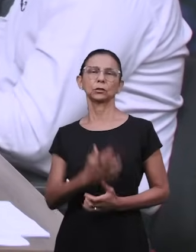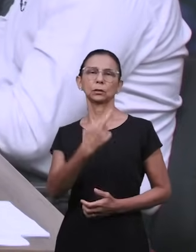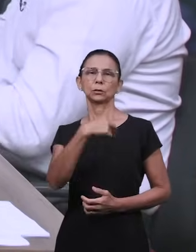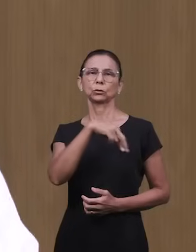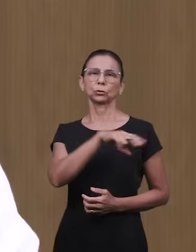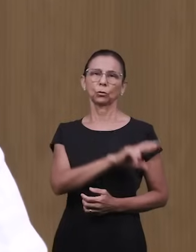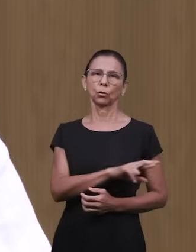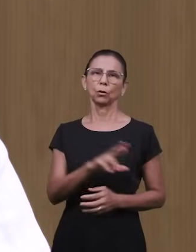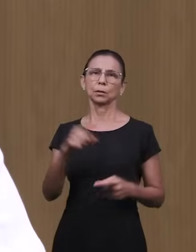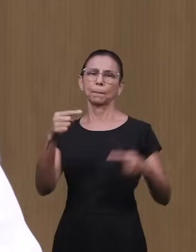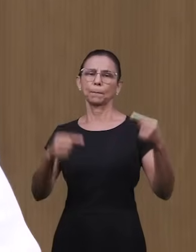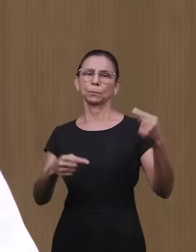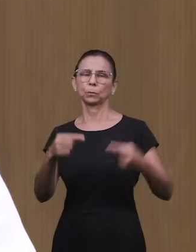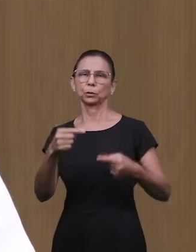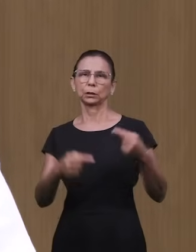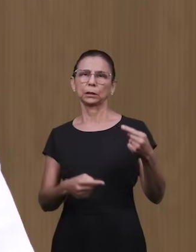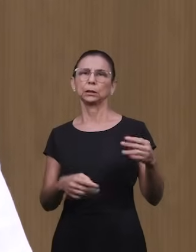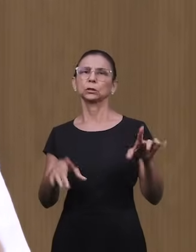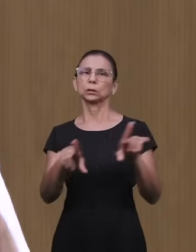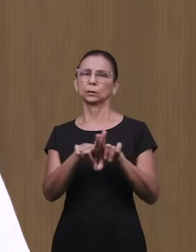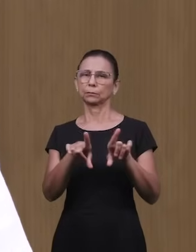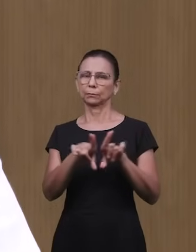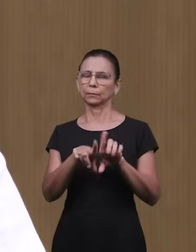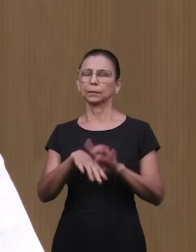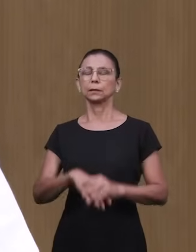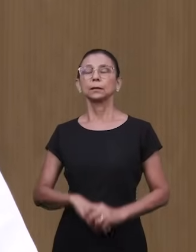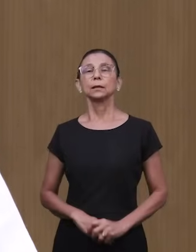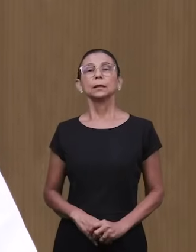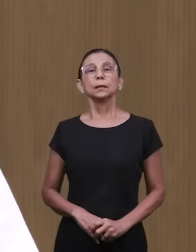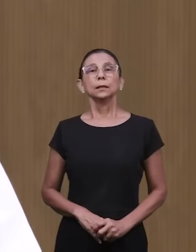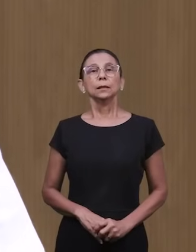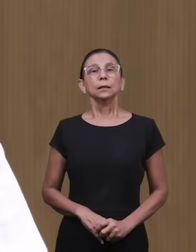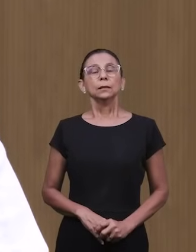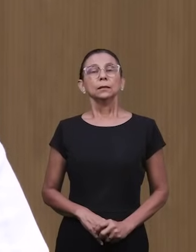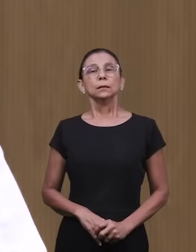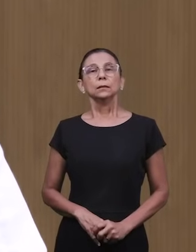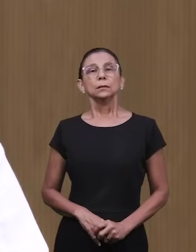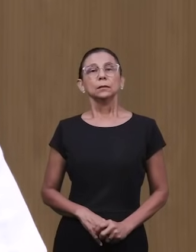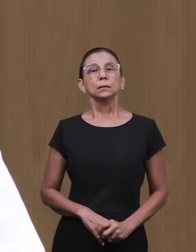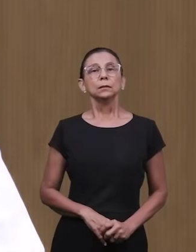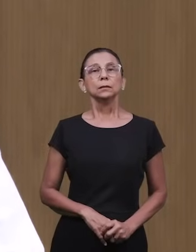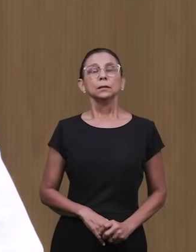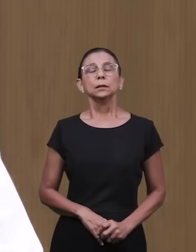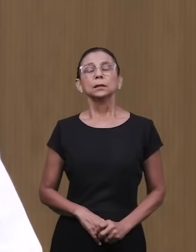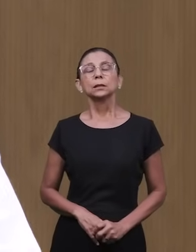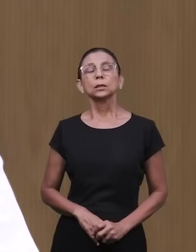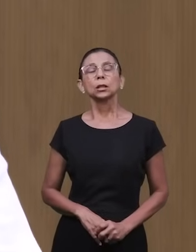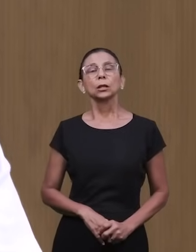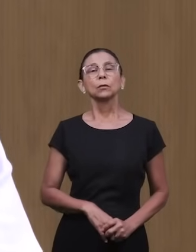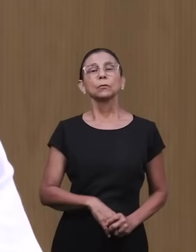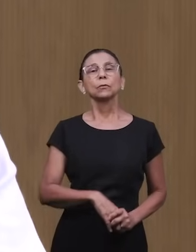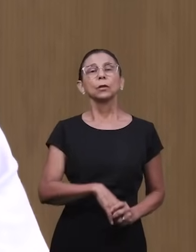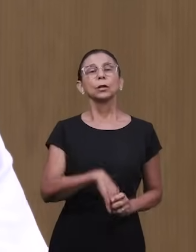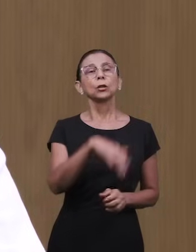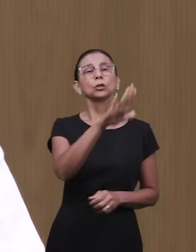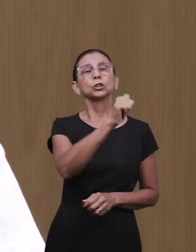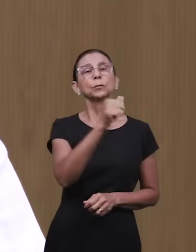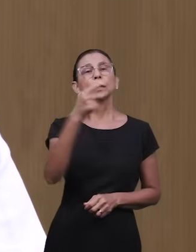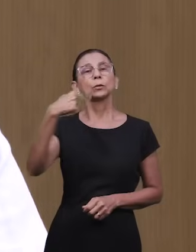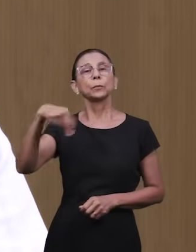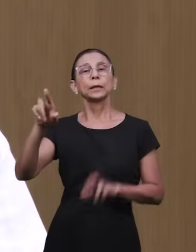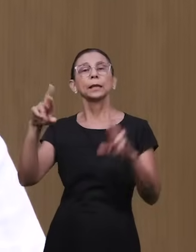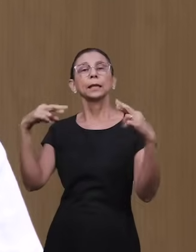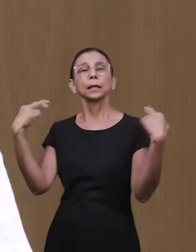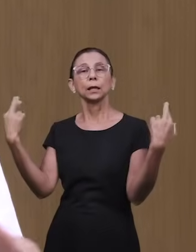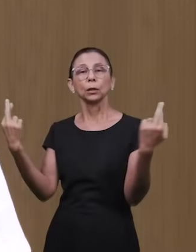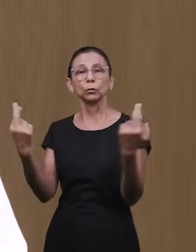e até políticas também, é conhecido como Dieta de Worms. E ele foi chamado para negar tudo aquilo que